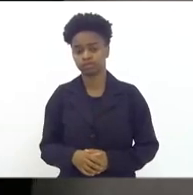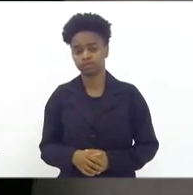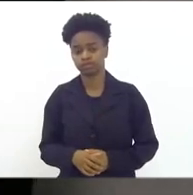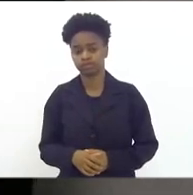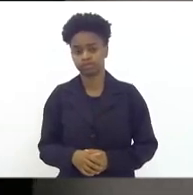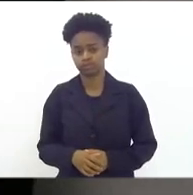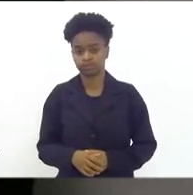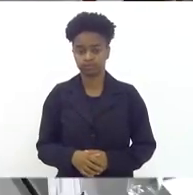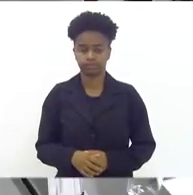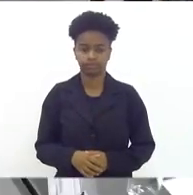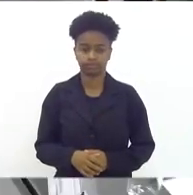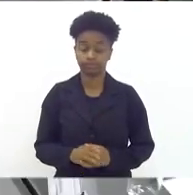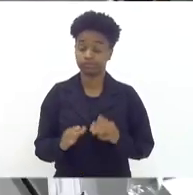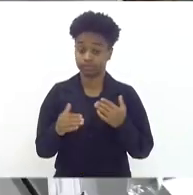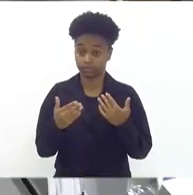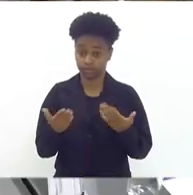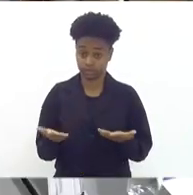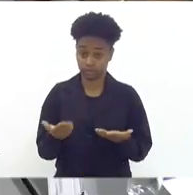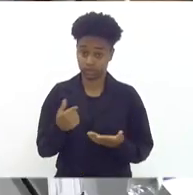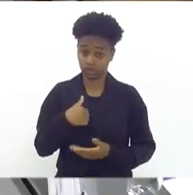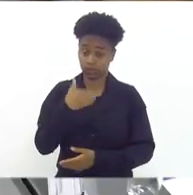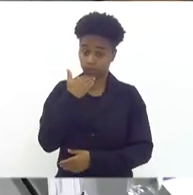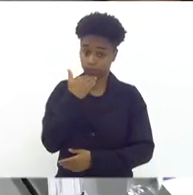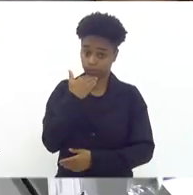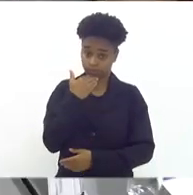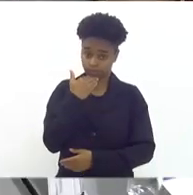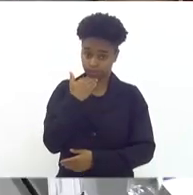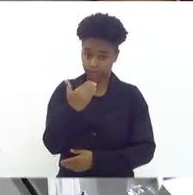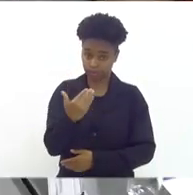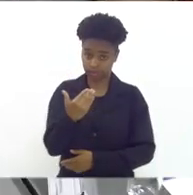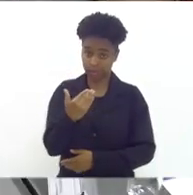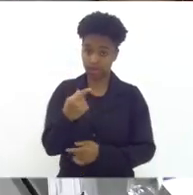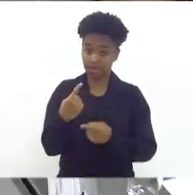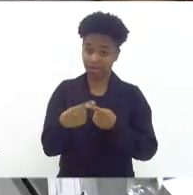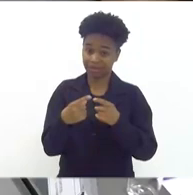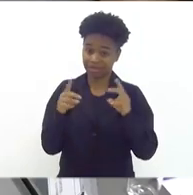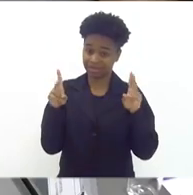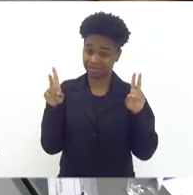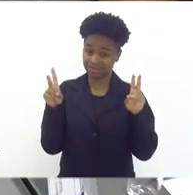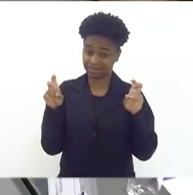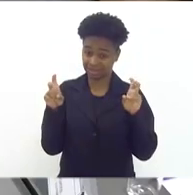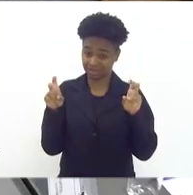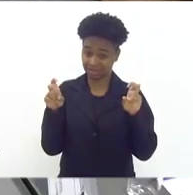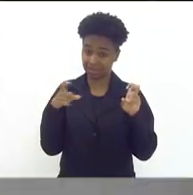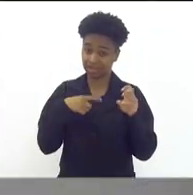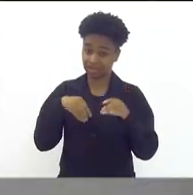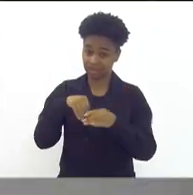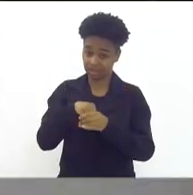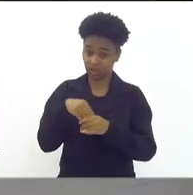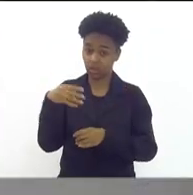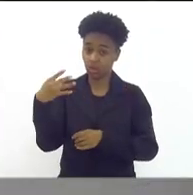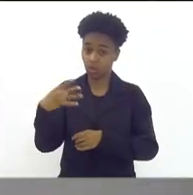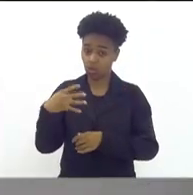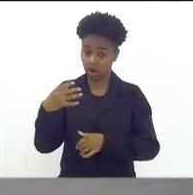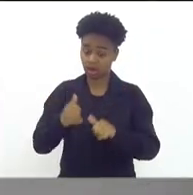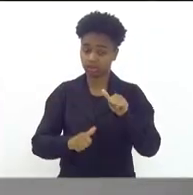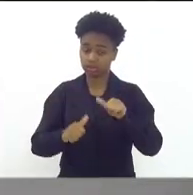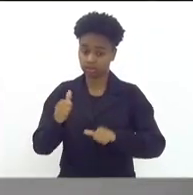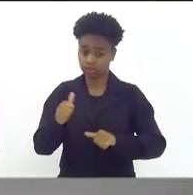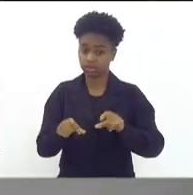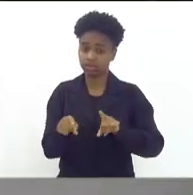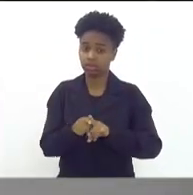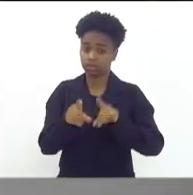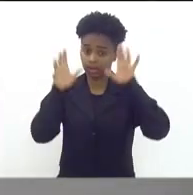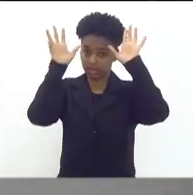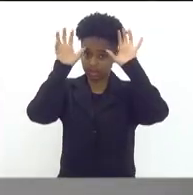então Deputado é eu vou pedir a gentileza Porque como esse assunto ele ele está dentro da quarta revisão inclusive o próprio